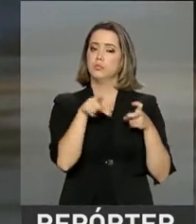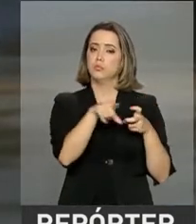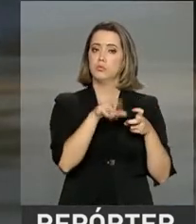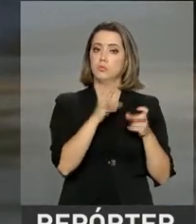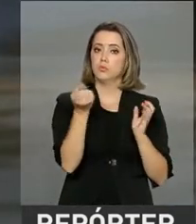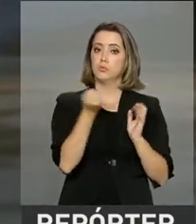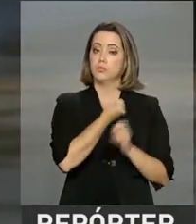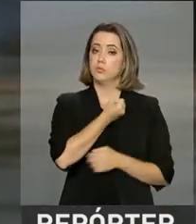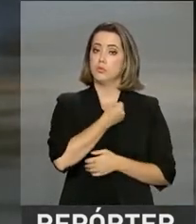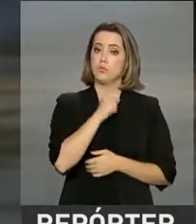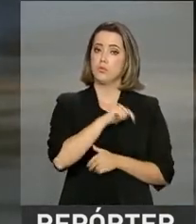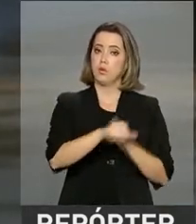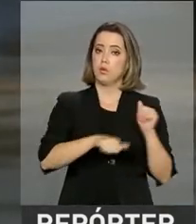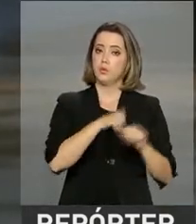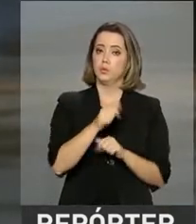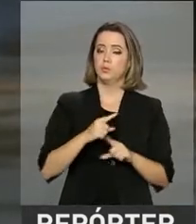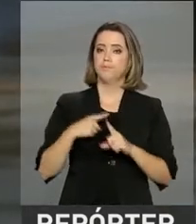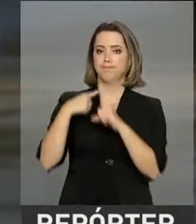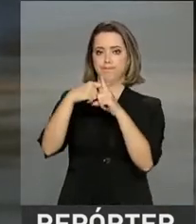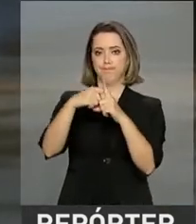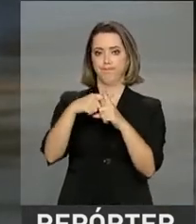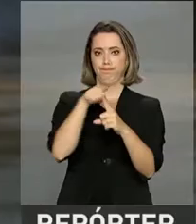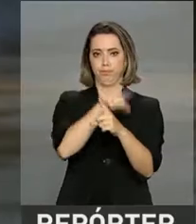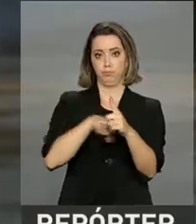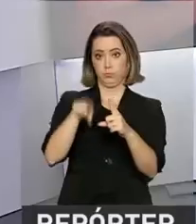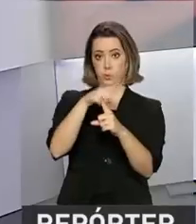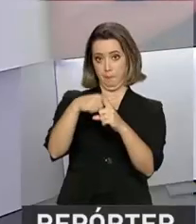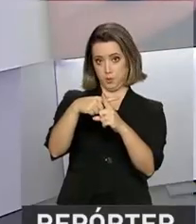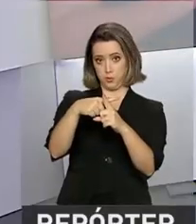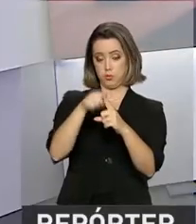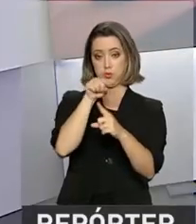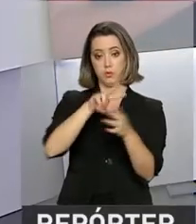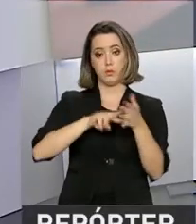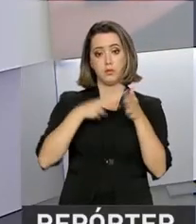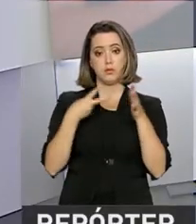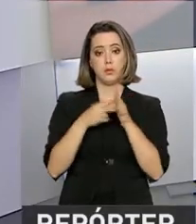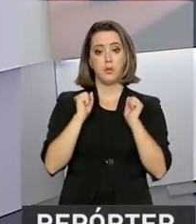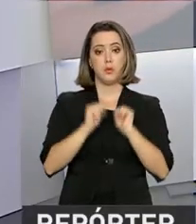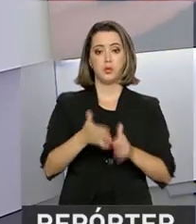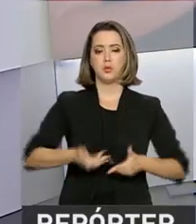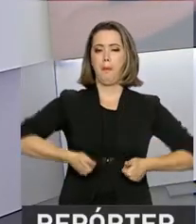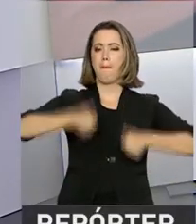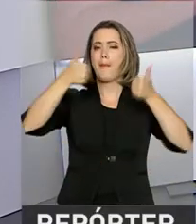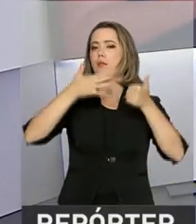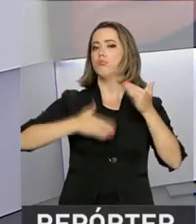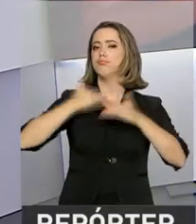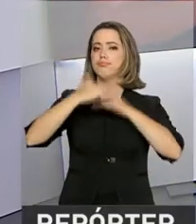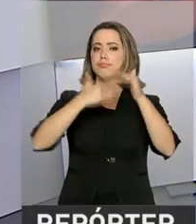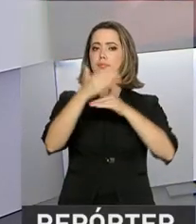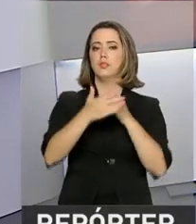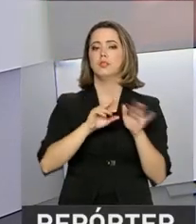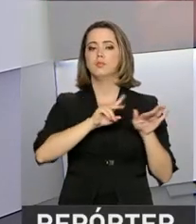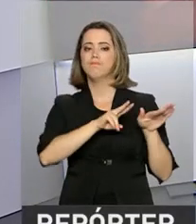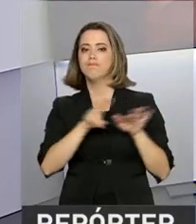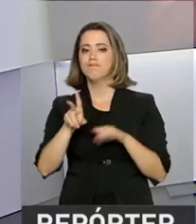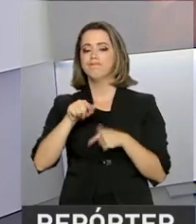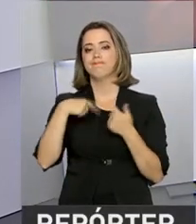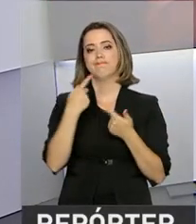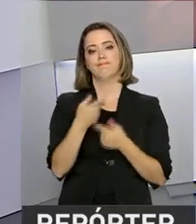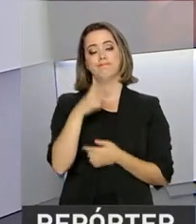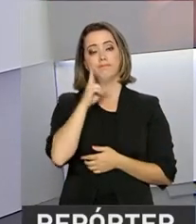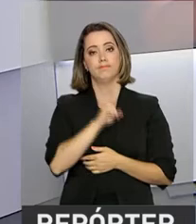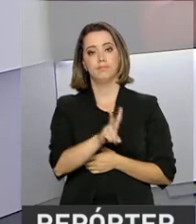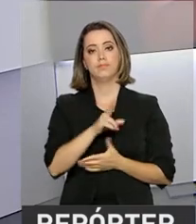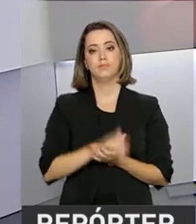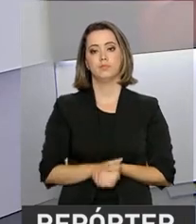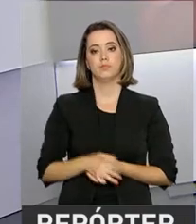classificação mudou para positivo que significa roberto que essa nota pode melhorar ainda mais nas próximas avaliações voltamos ao